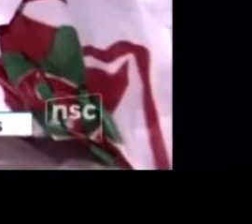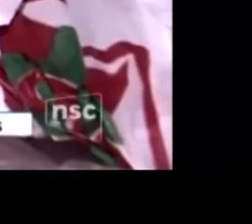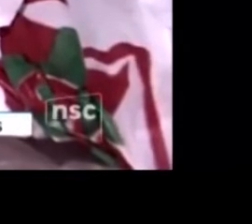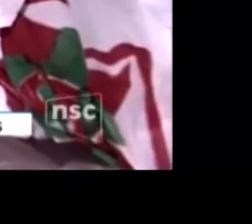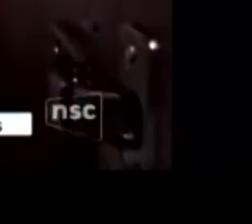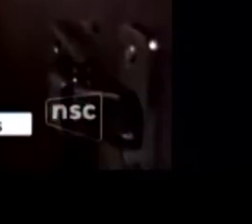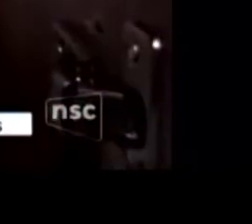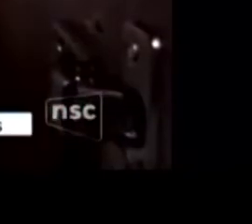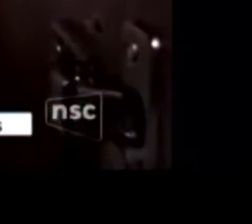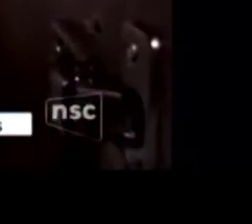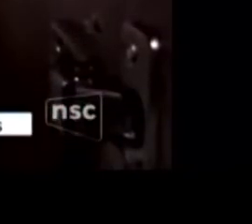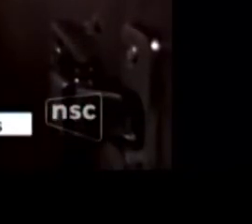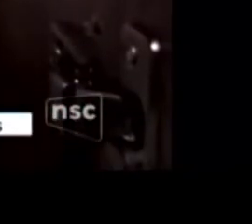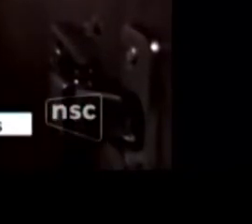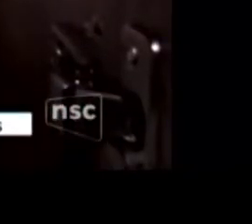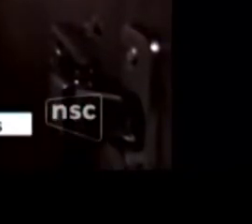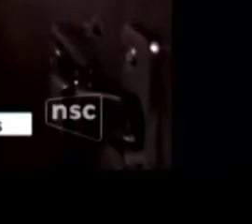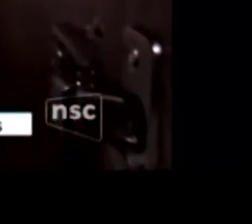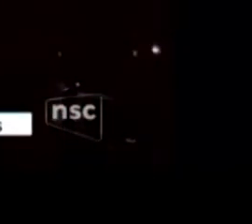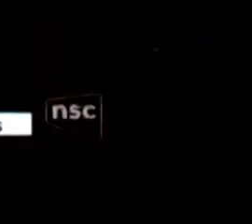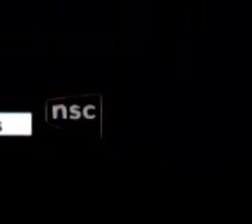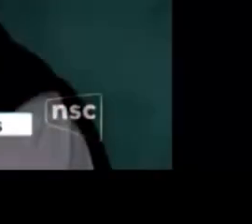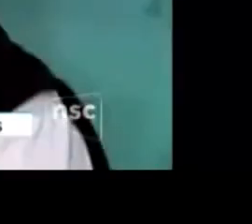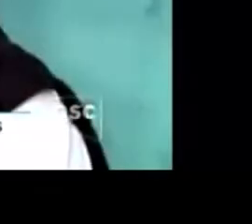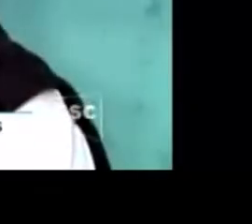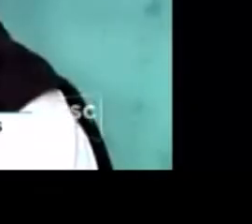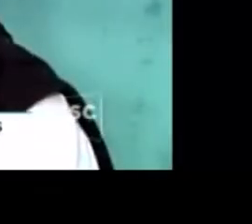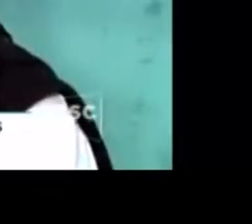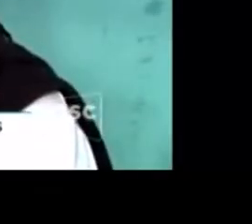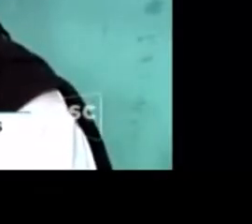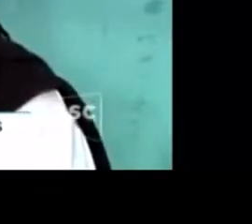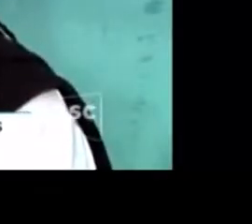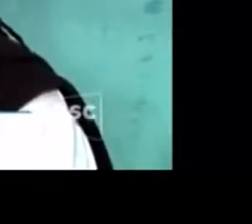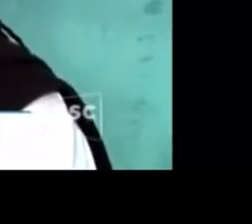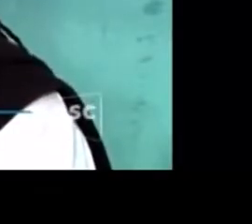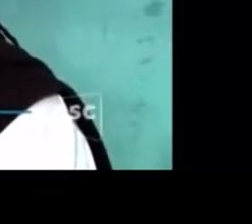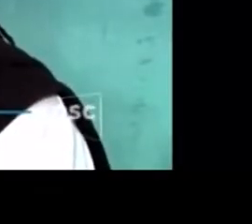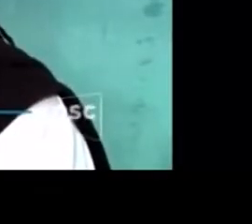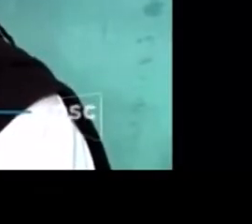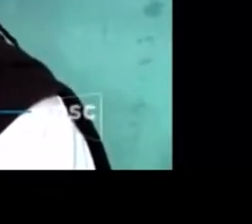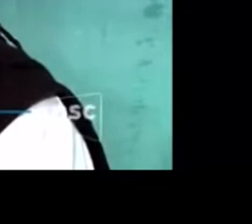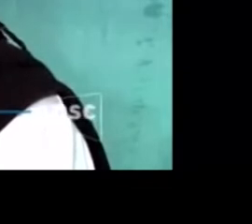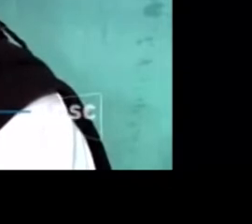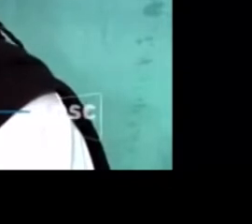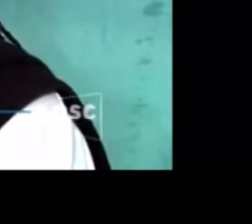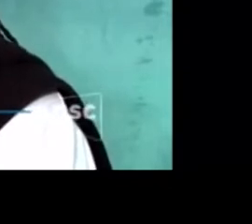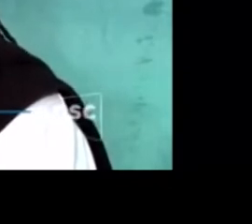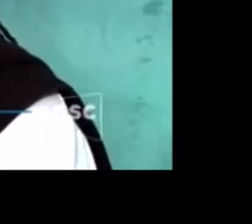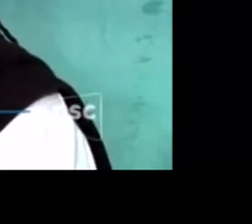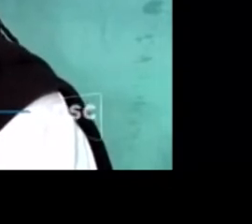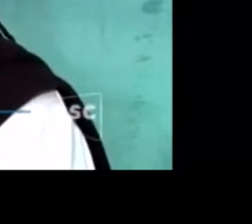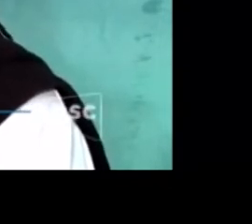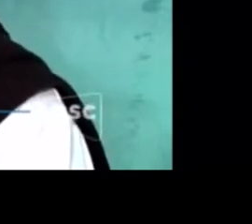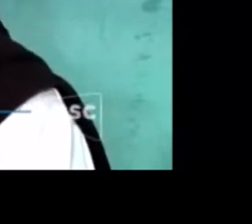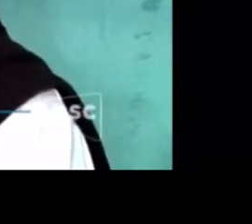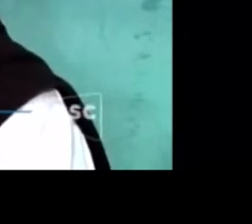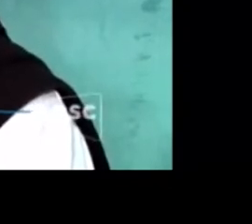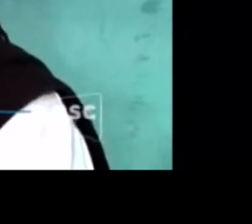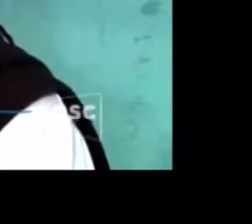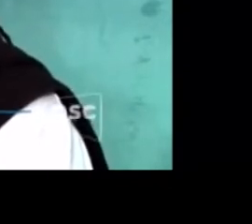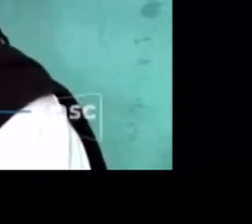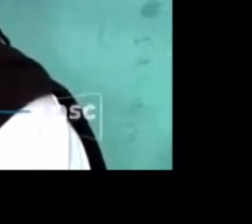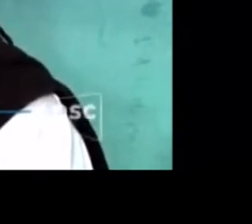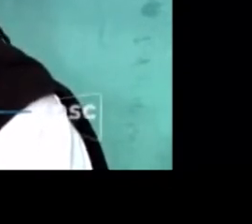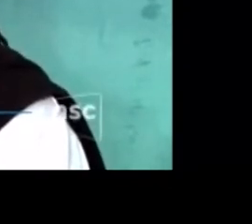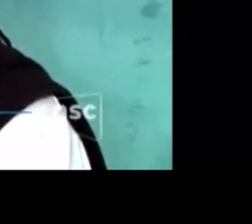feijão e macarrão vieram de doações aí eu compro no mercado alguma coisinha né E também recebi ajuda